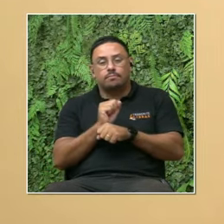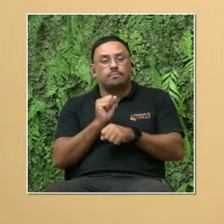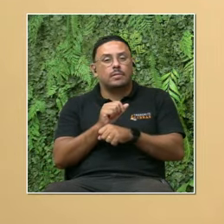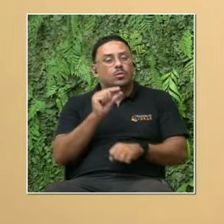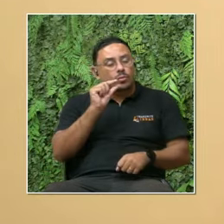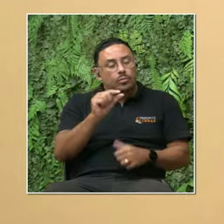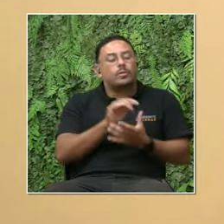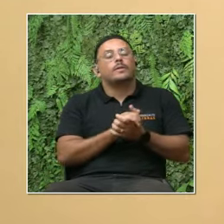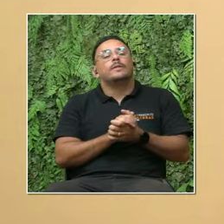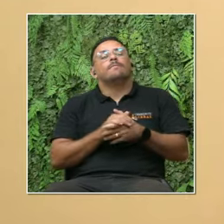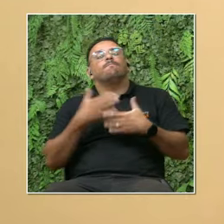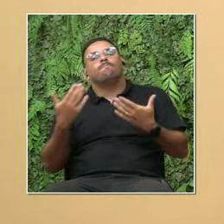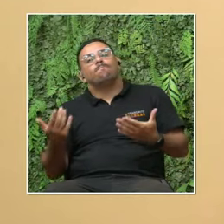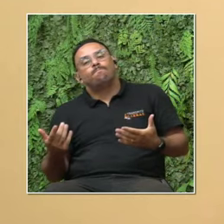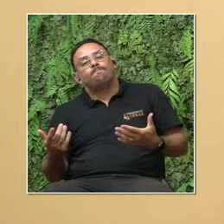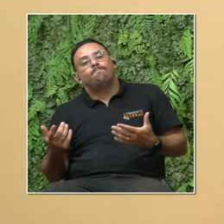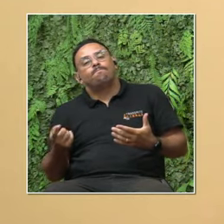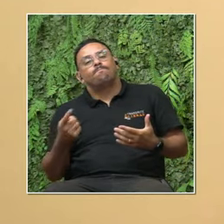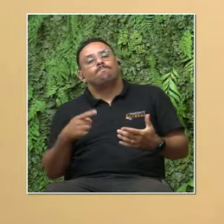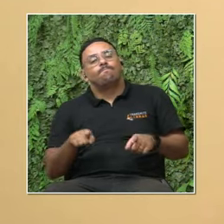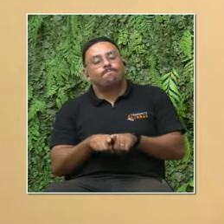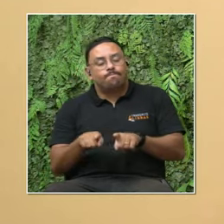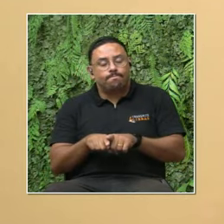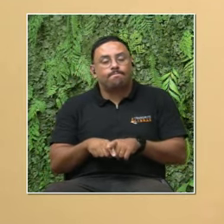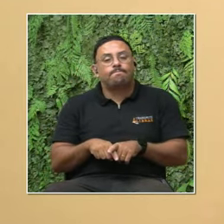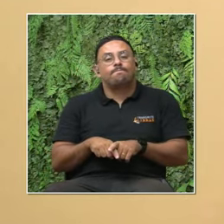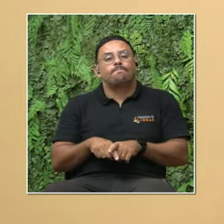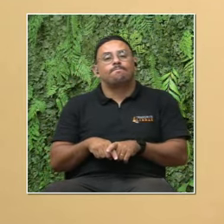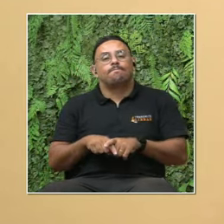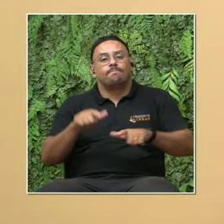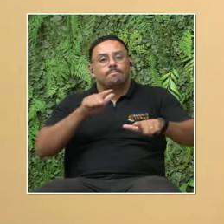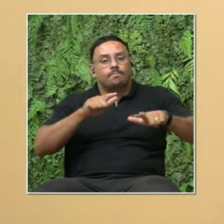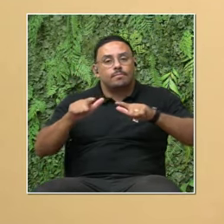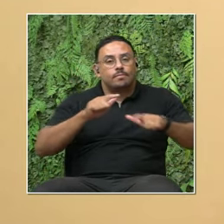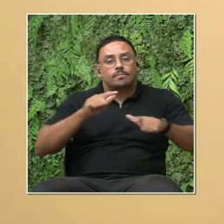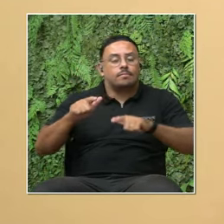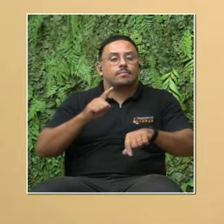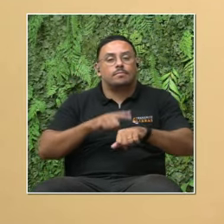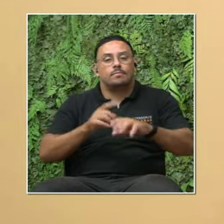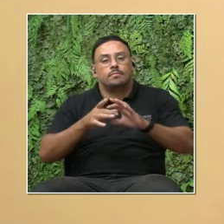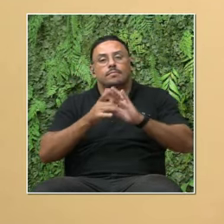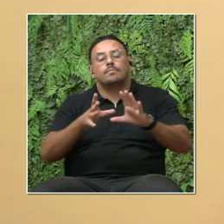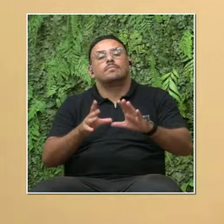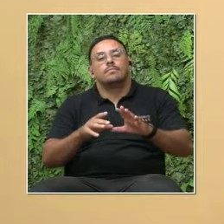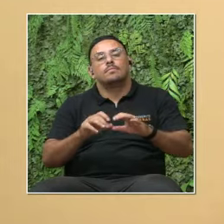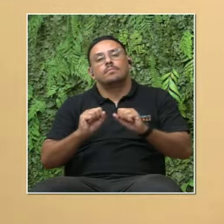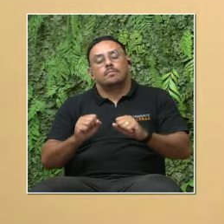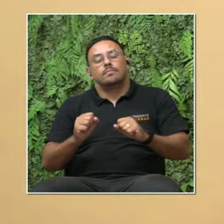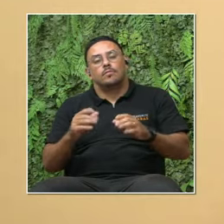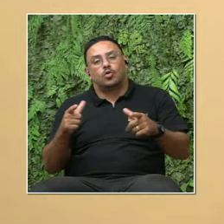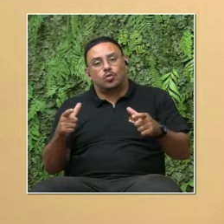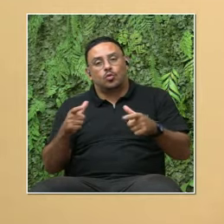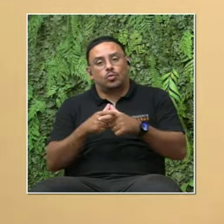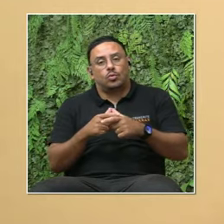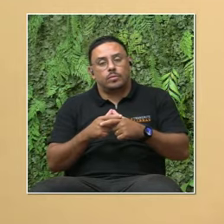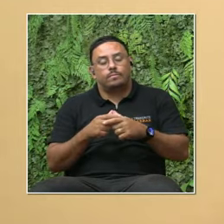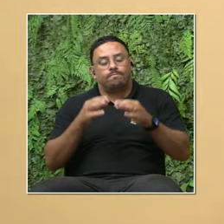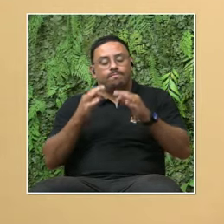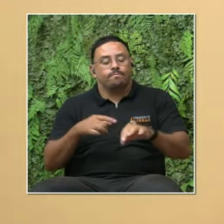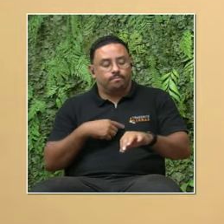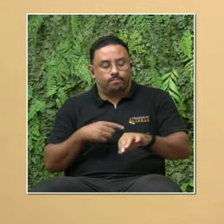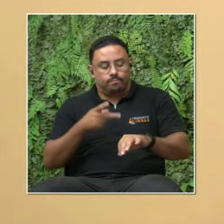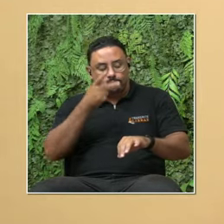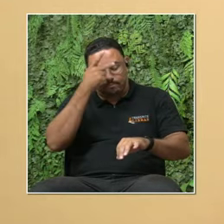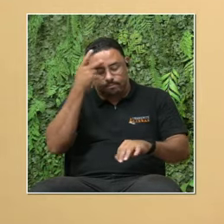tempo que temos e e trabalhar o tempo que que tem né apesar de ser curto tenho certeza que